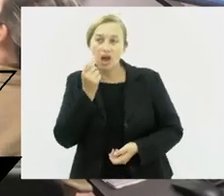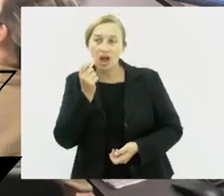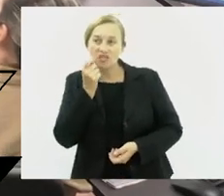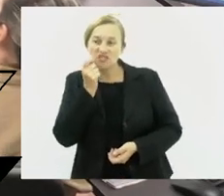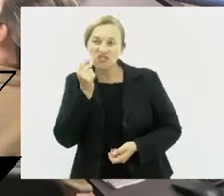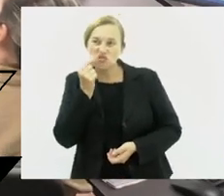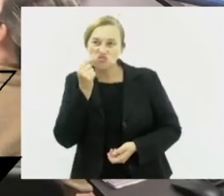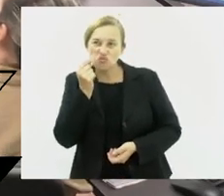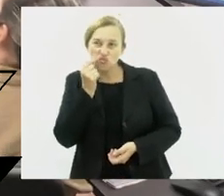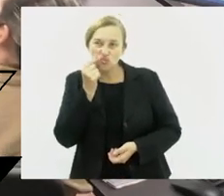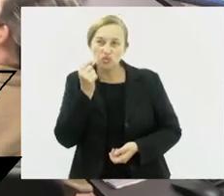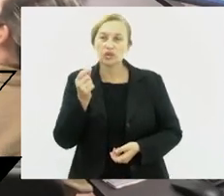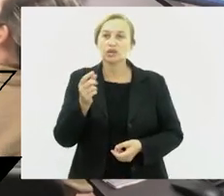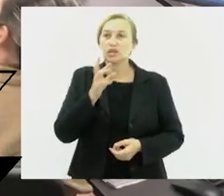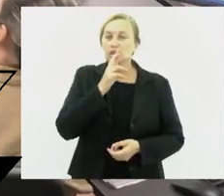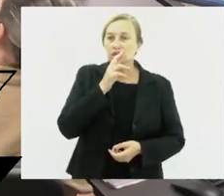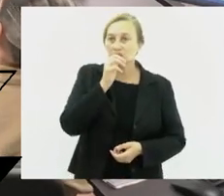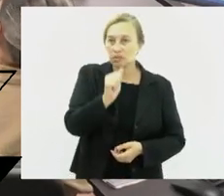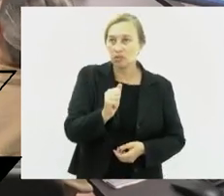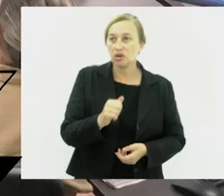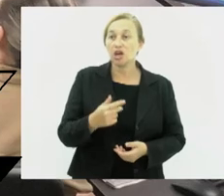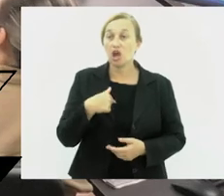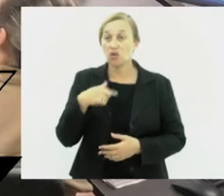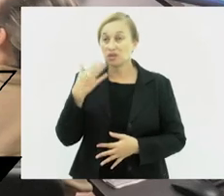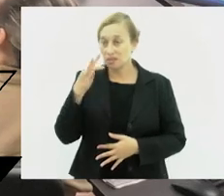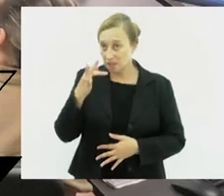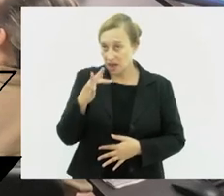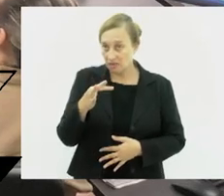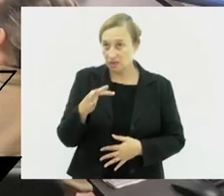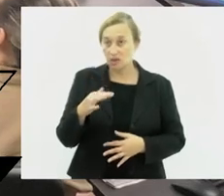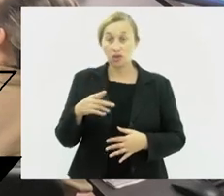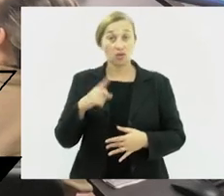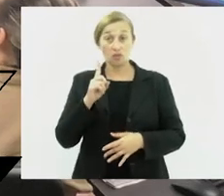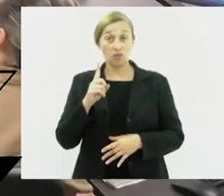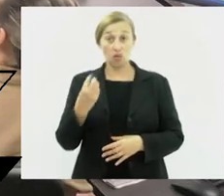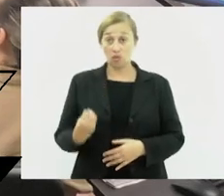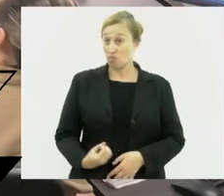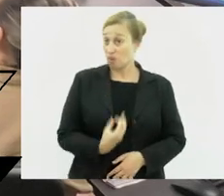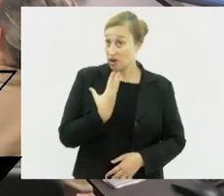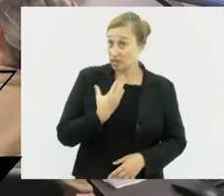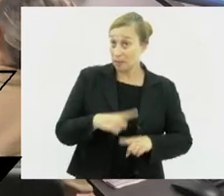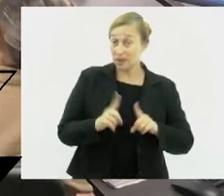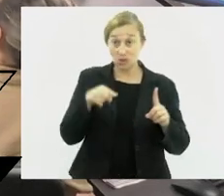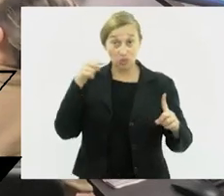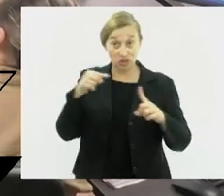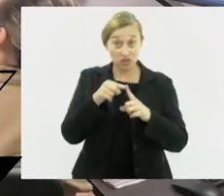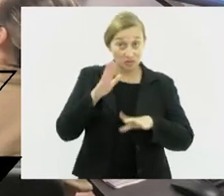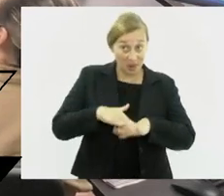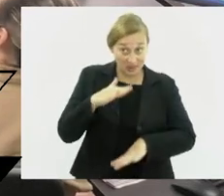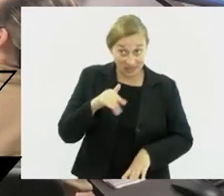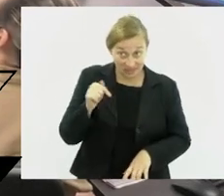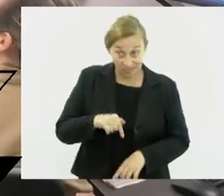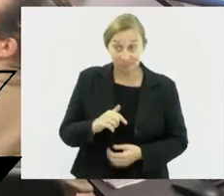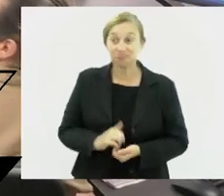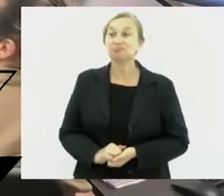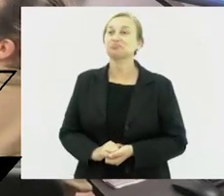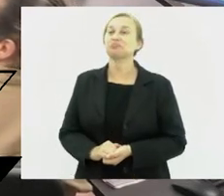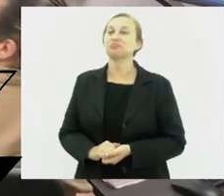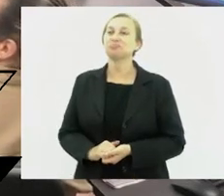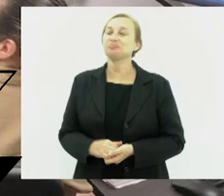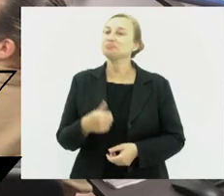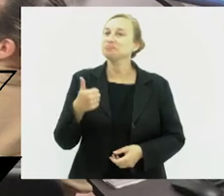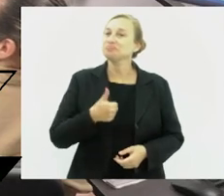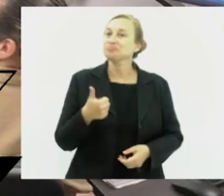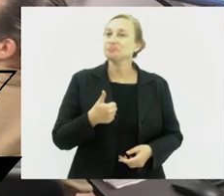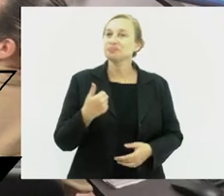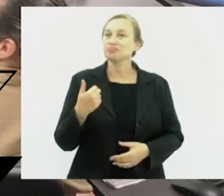Amorim, obrigado aí também pelo convite. Eu vou ser breve, vou tentar não filosofar e ser mais objetivo aqui. Primeiro, eu queria